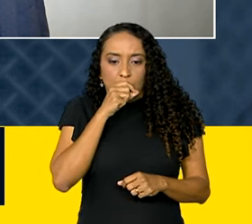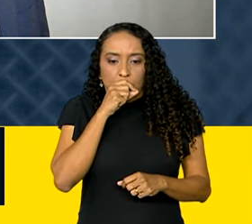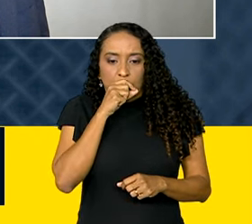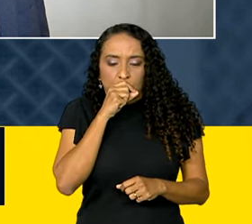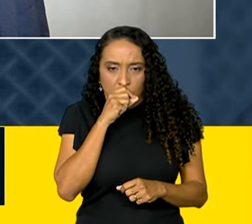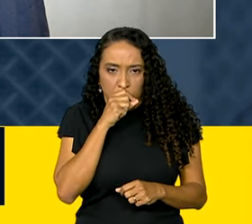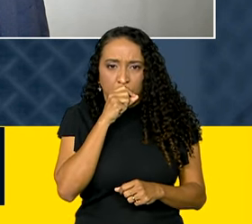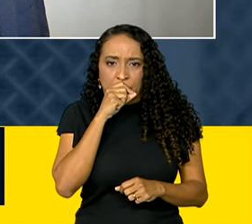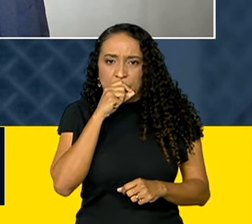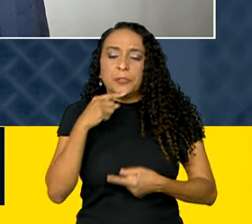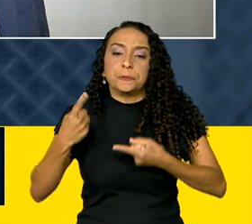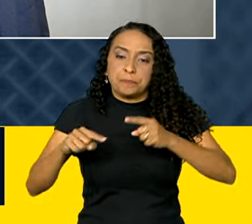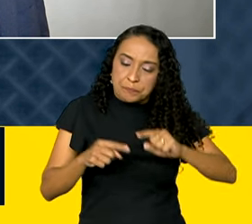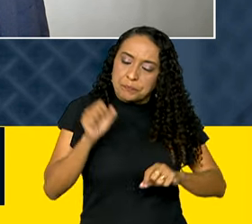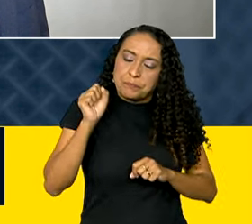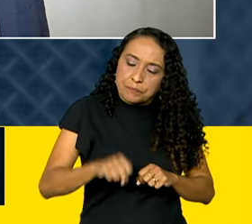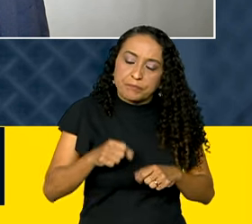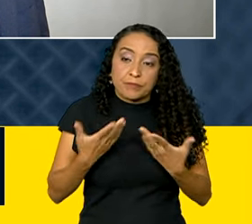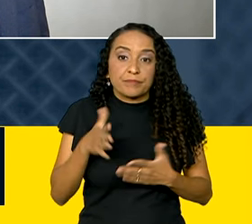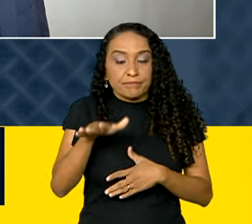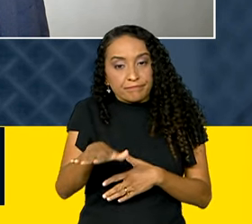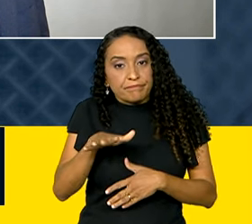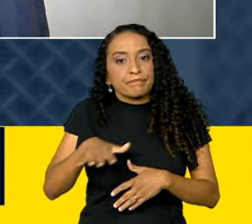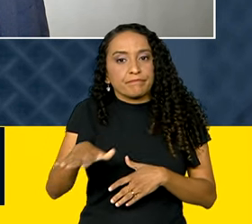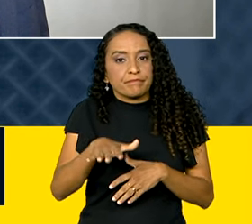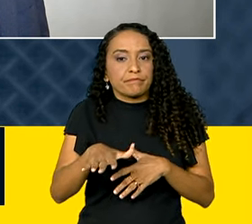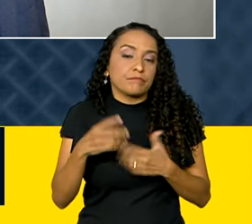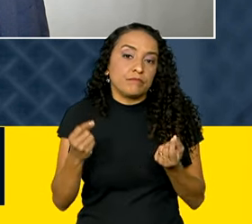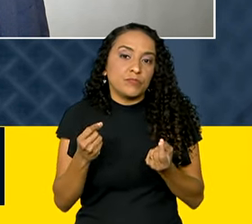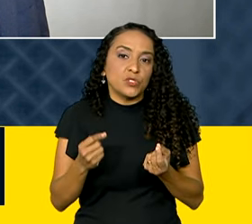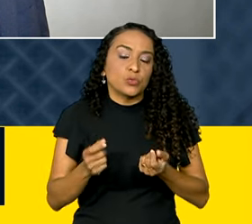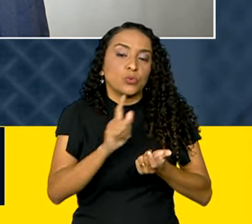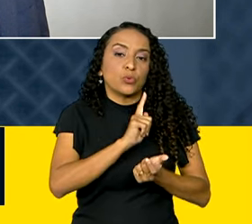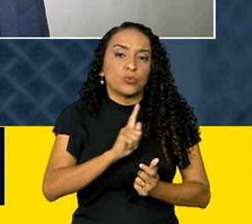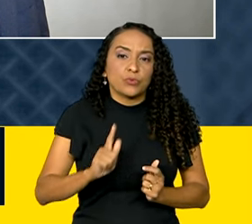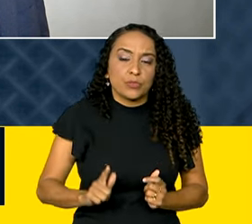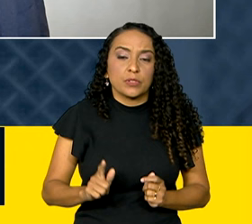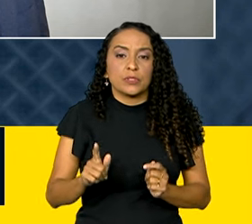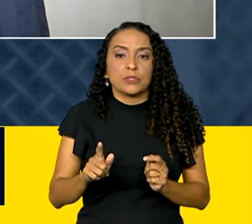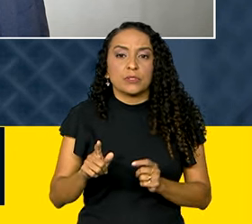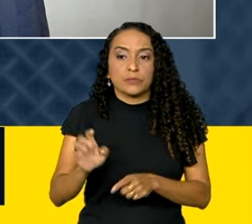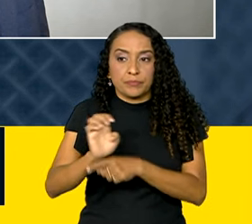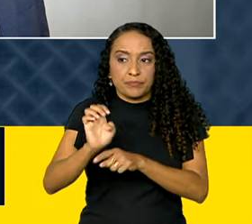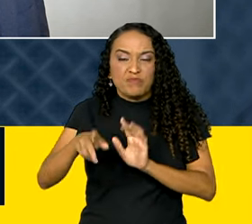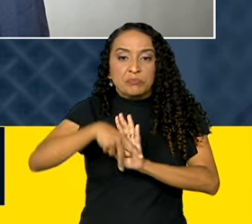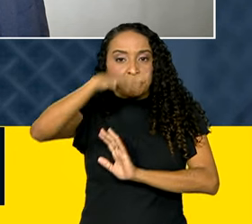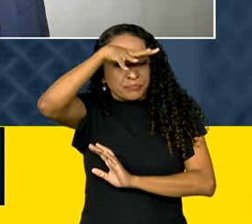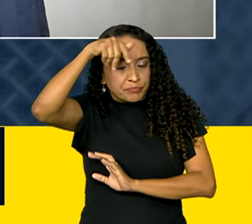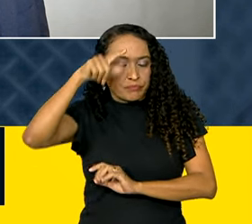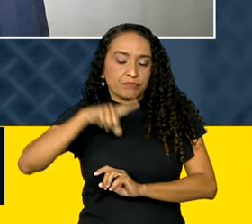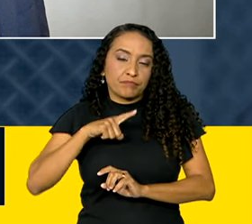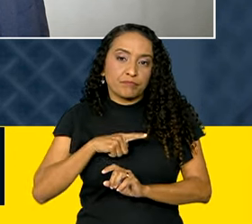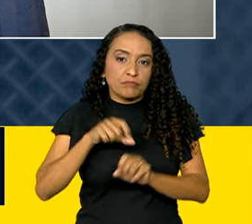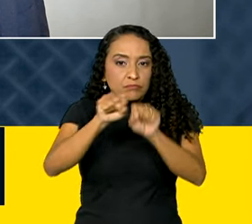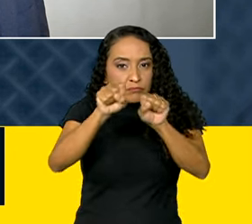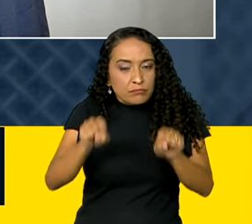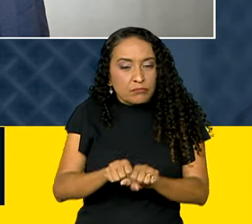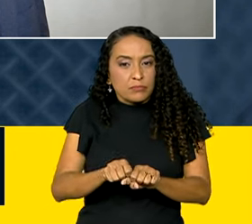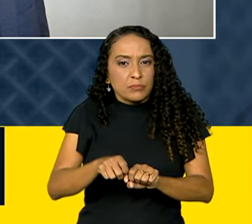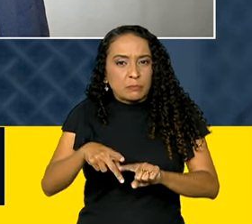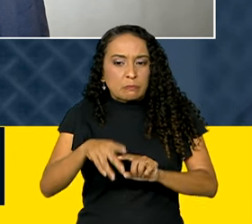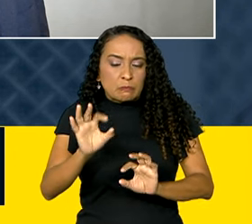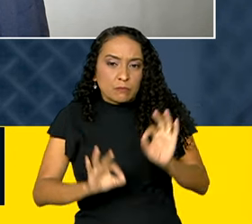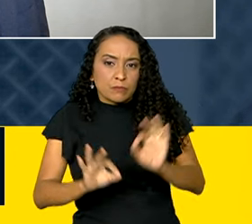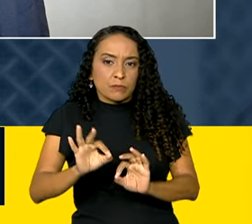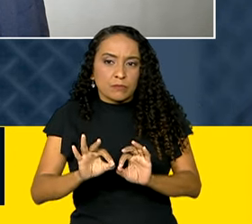discutido sim esse e outros casos, né? O governo do estado do Amazonas tem um sistema de regulação